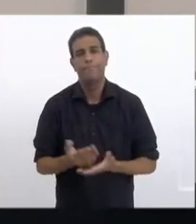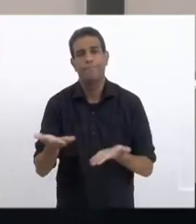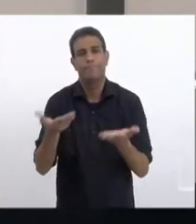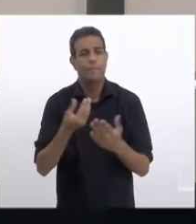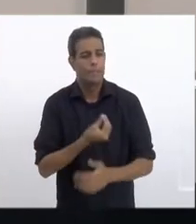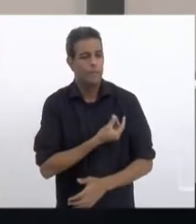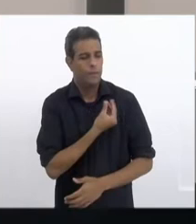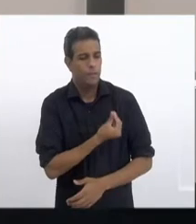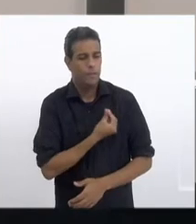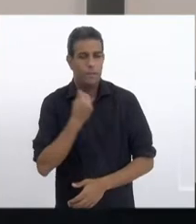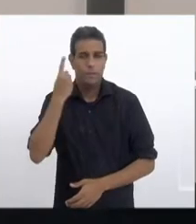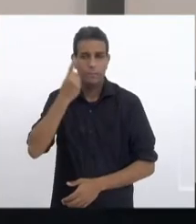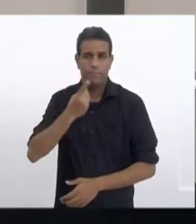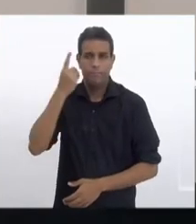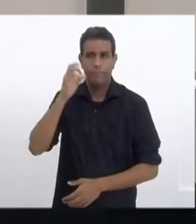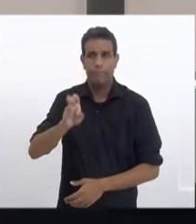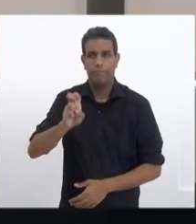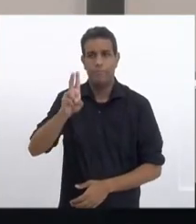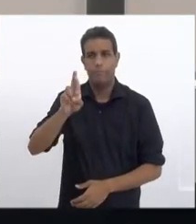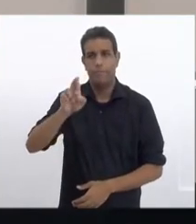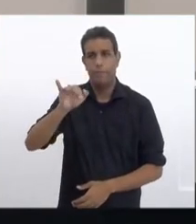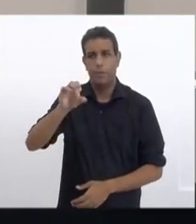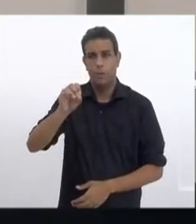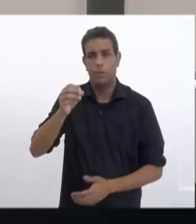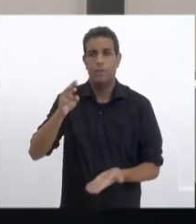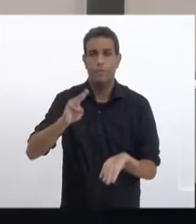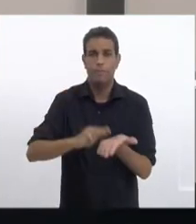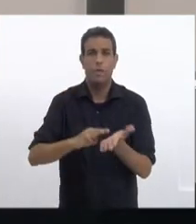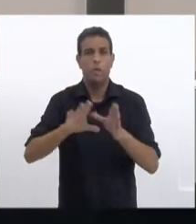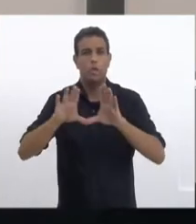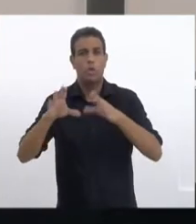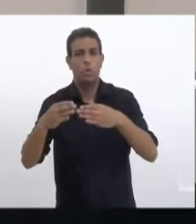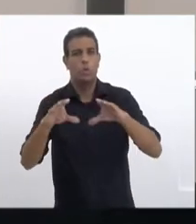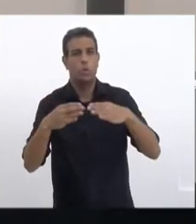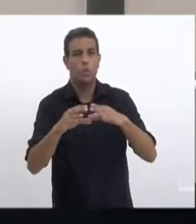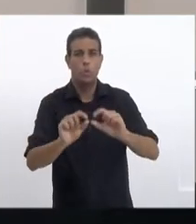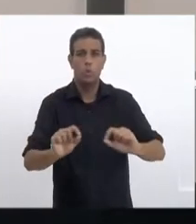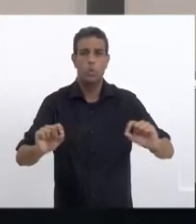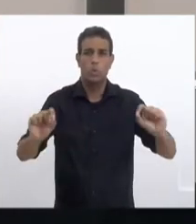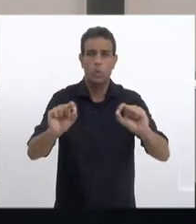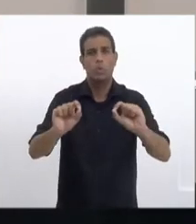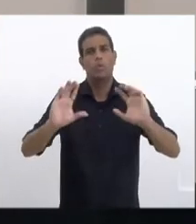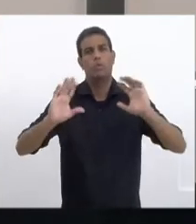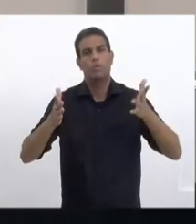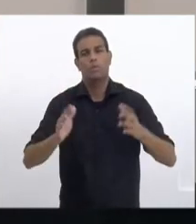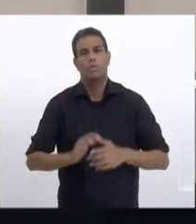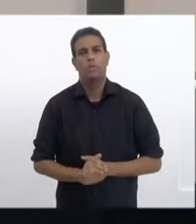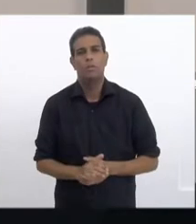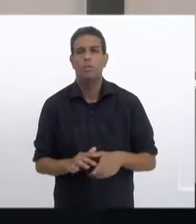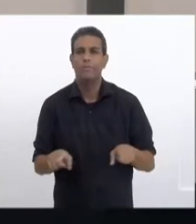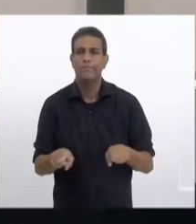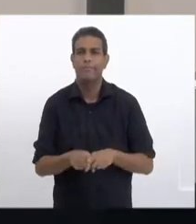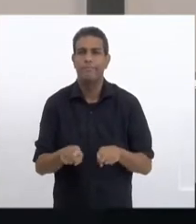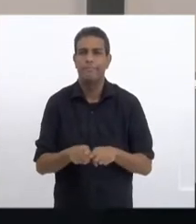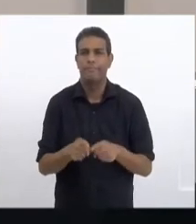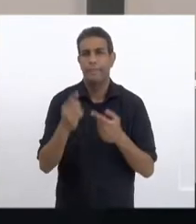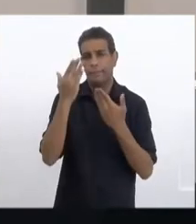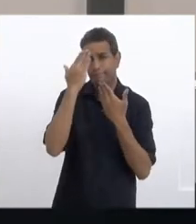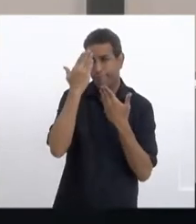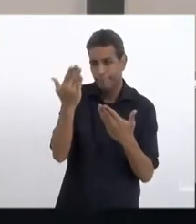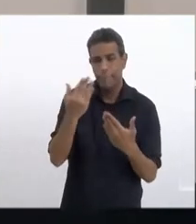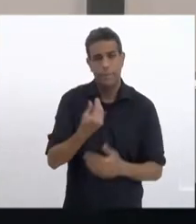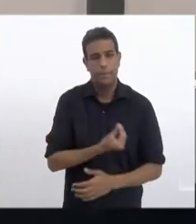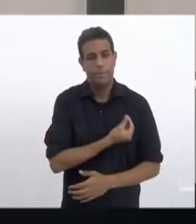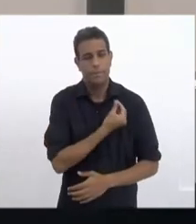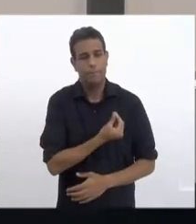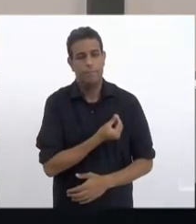do deputado Eurico Júnior, que é um membro também da nossa comissão. Quero também registrar a presença da